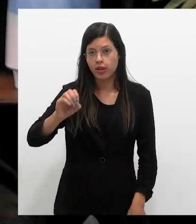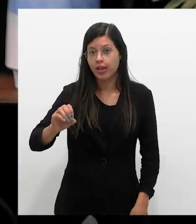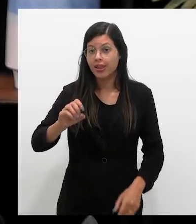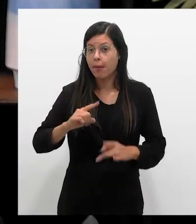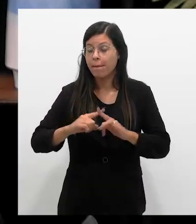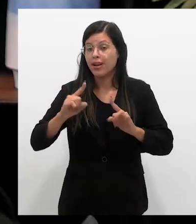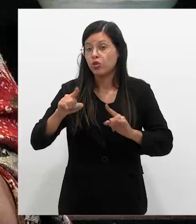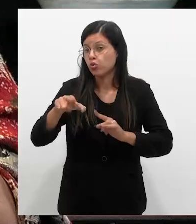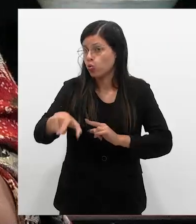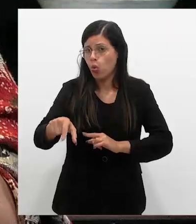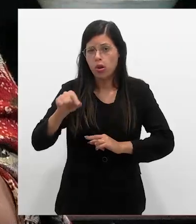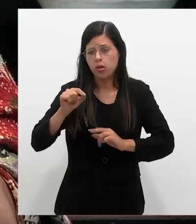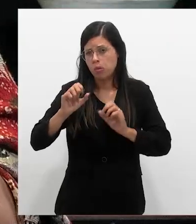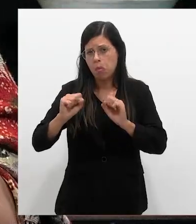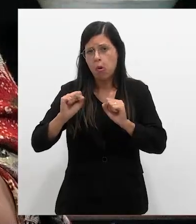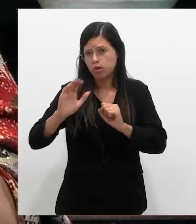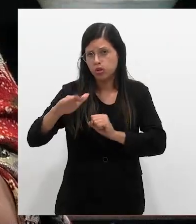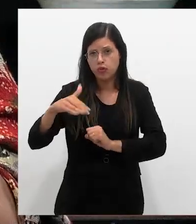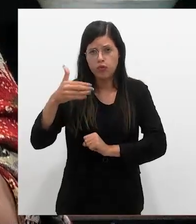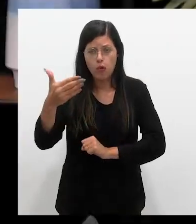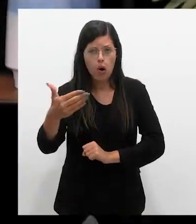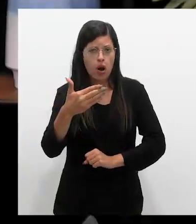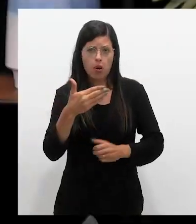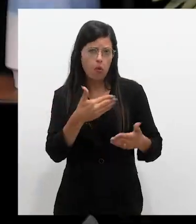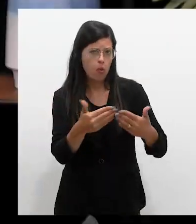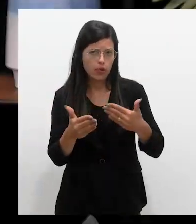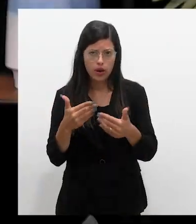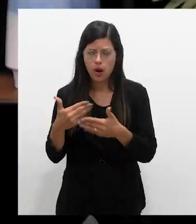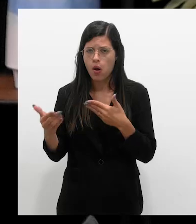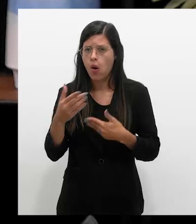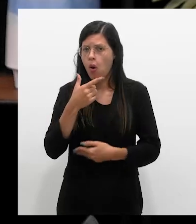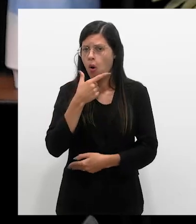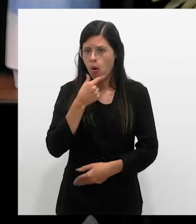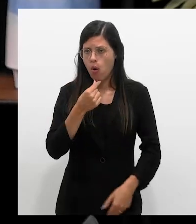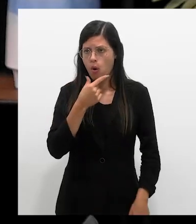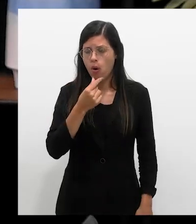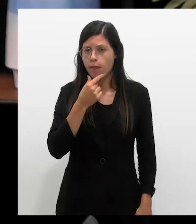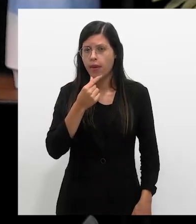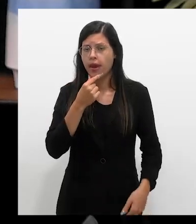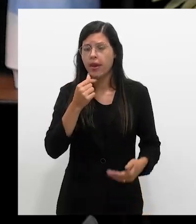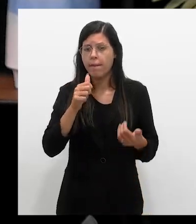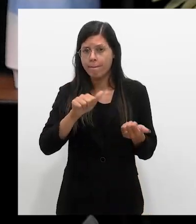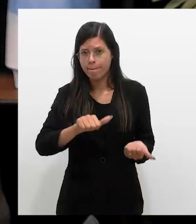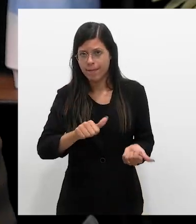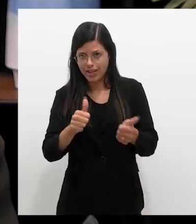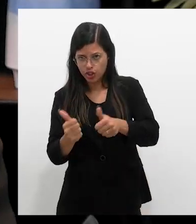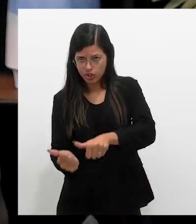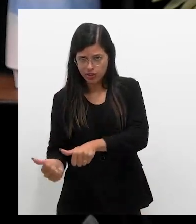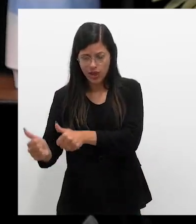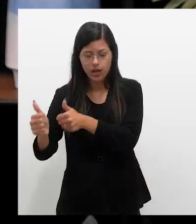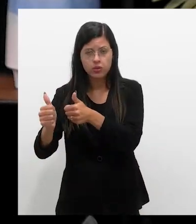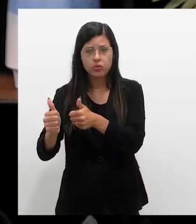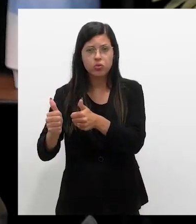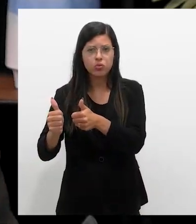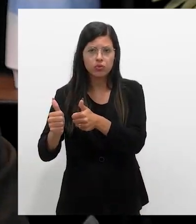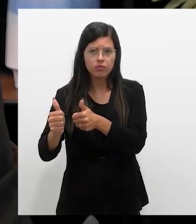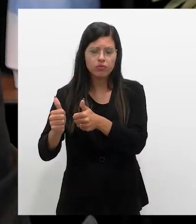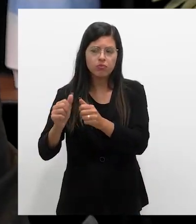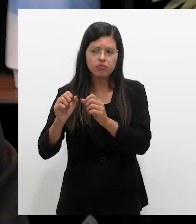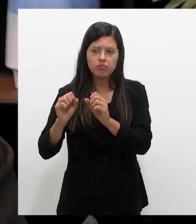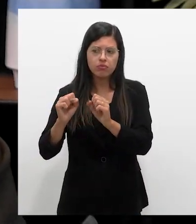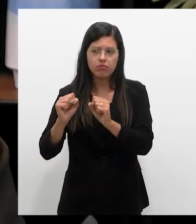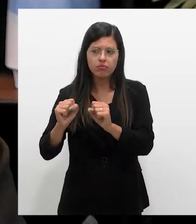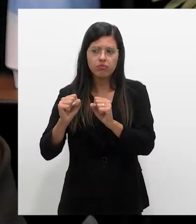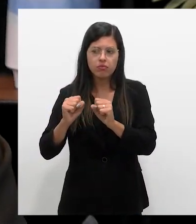fora do colégio dos cardeais. Qualquer homem, ser humano do sexo masculino, batizado, pode, em tese,